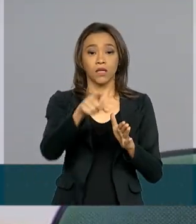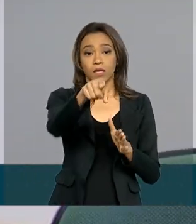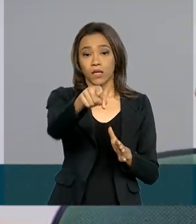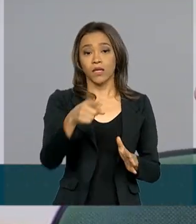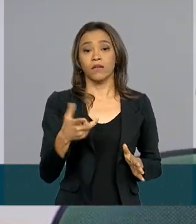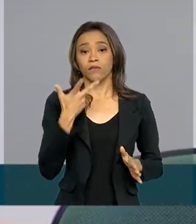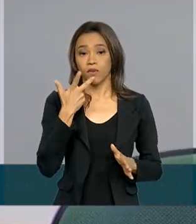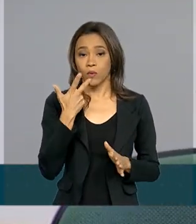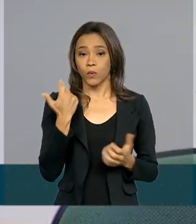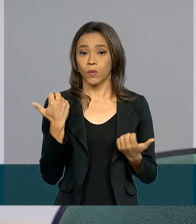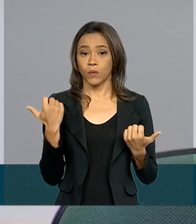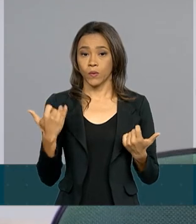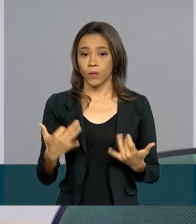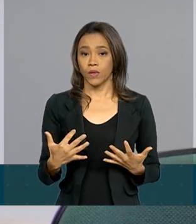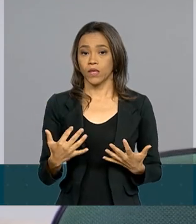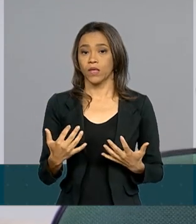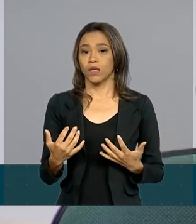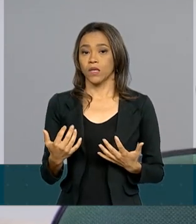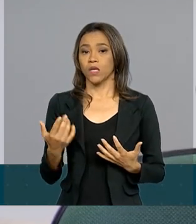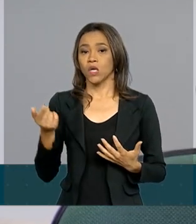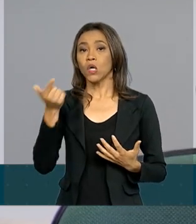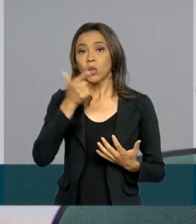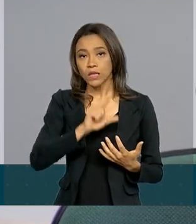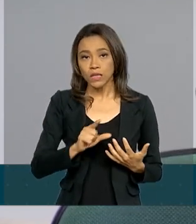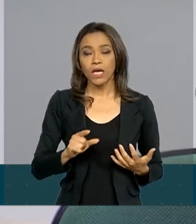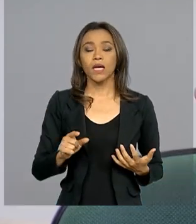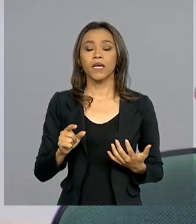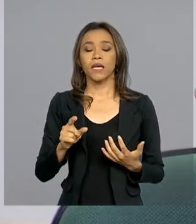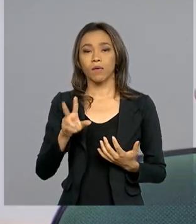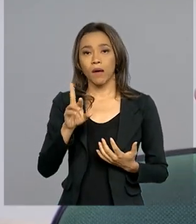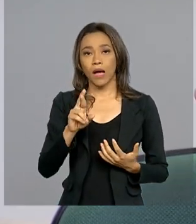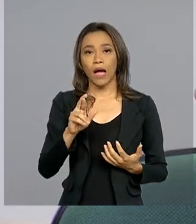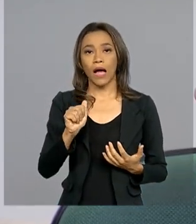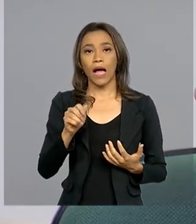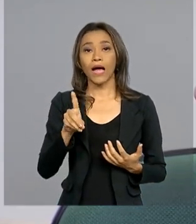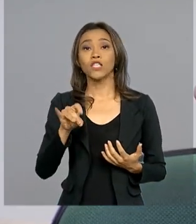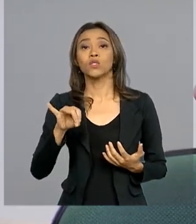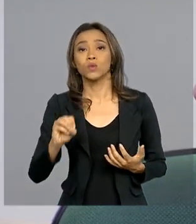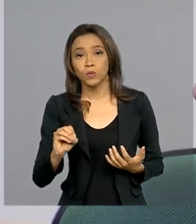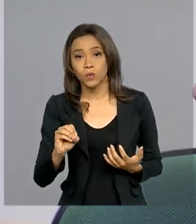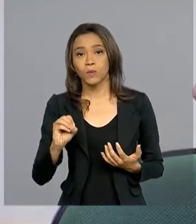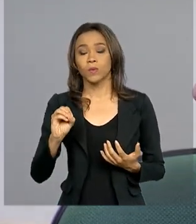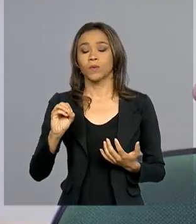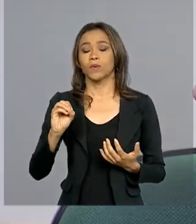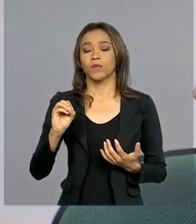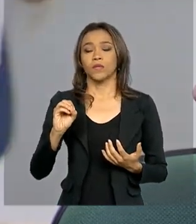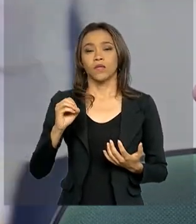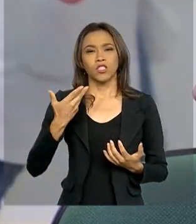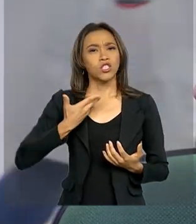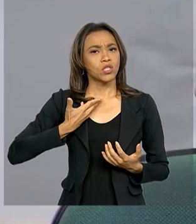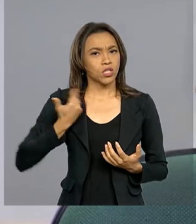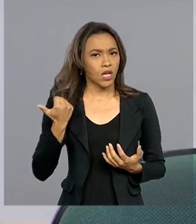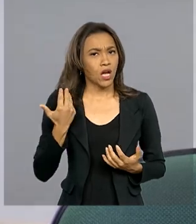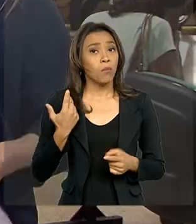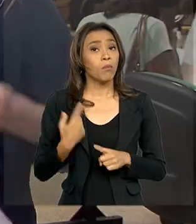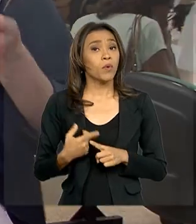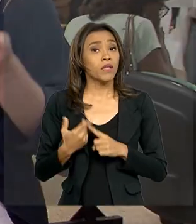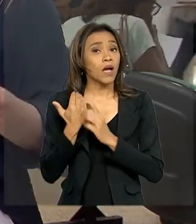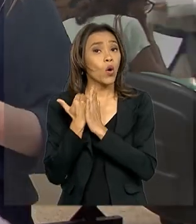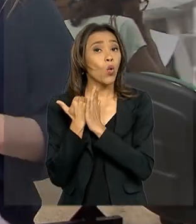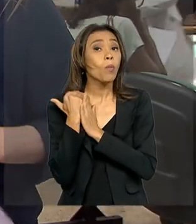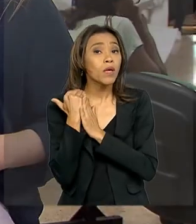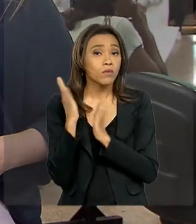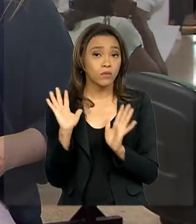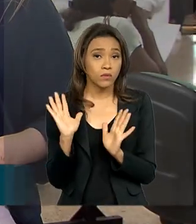é consegue eliminar e como porque tá no início não é o